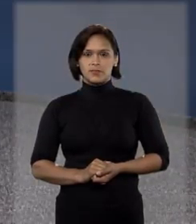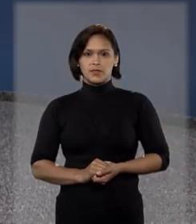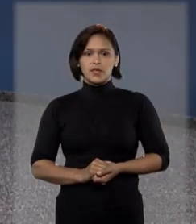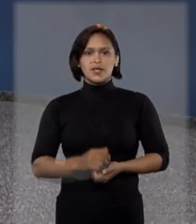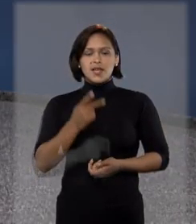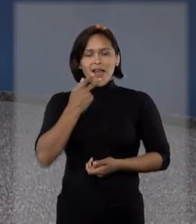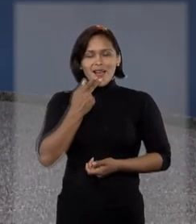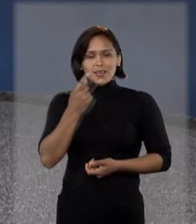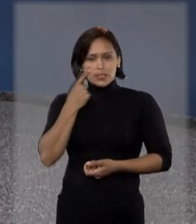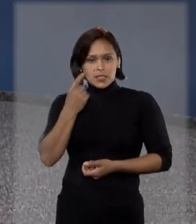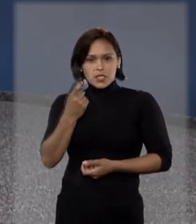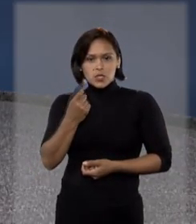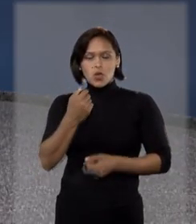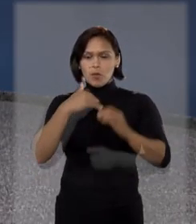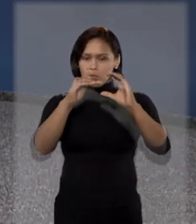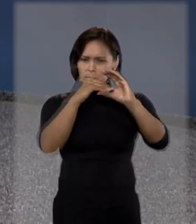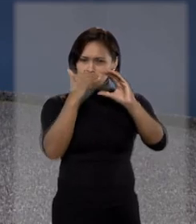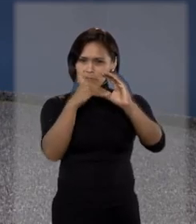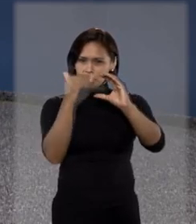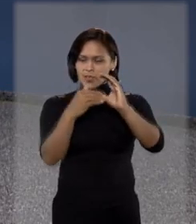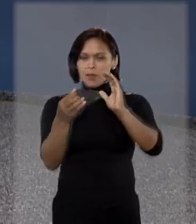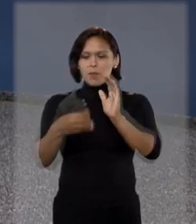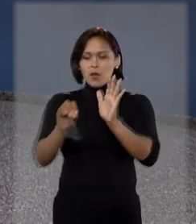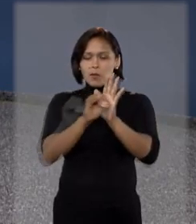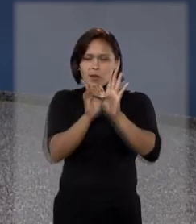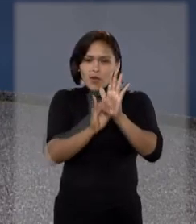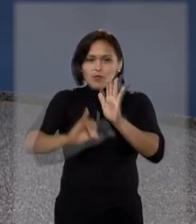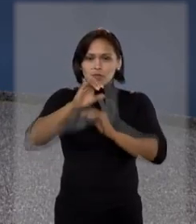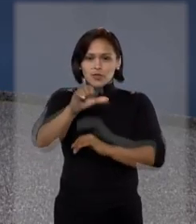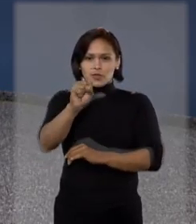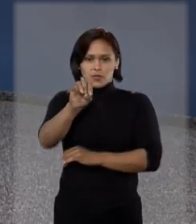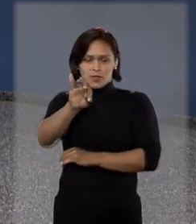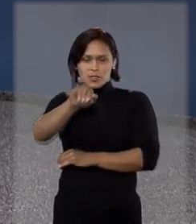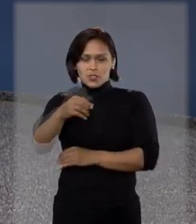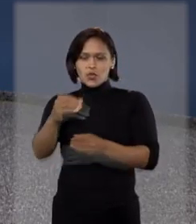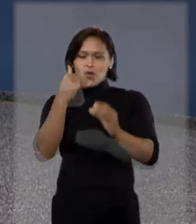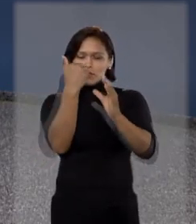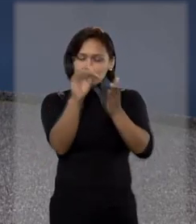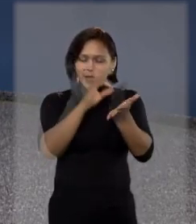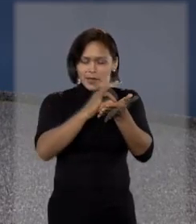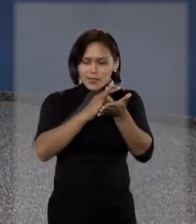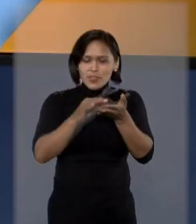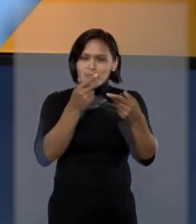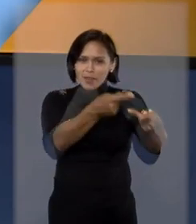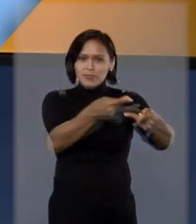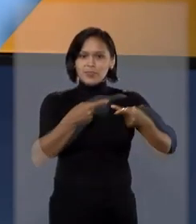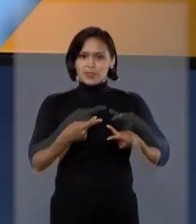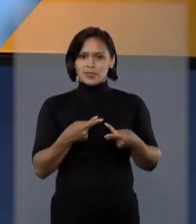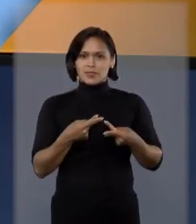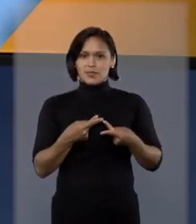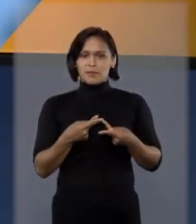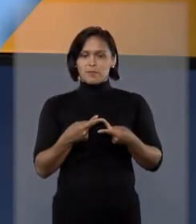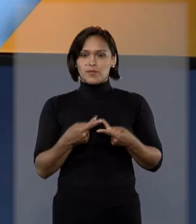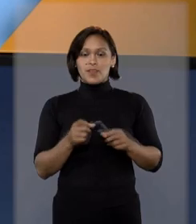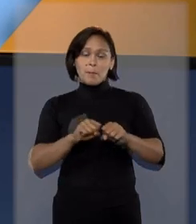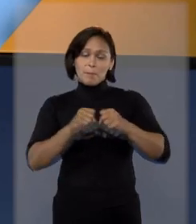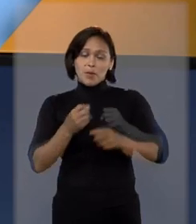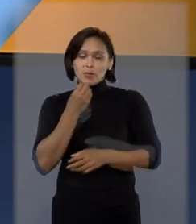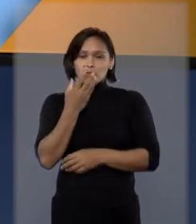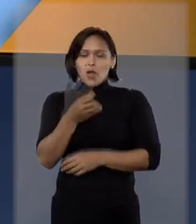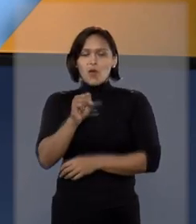Se interessou? Manda seu e-mail para a ouvidoria do STJ para agendar então sua visita. É isso, pessoal.